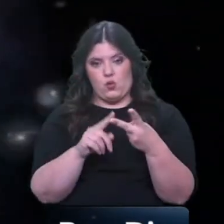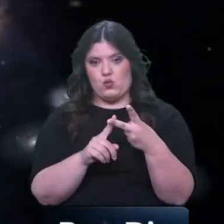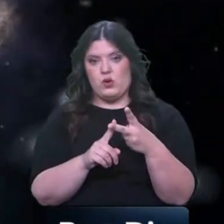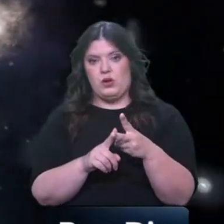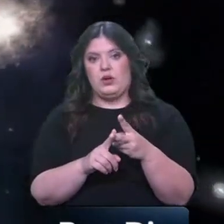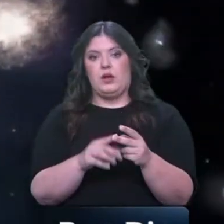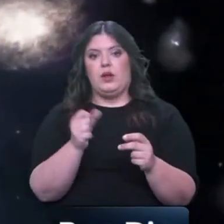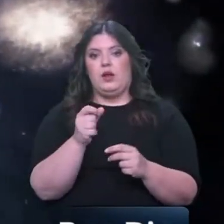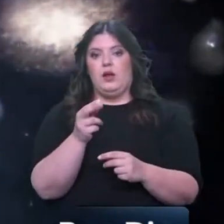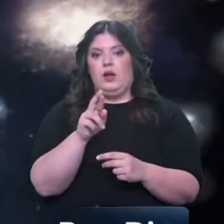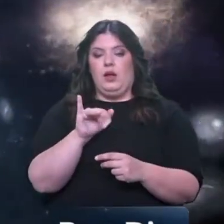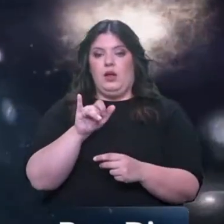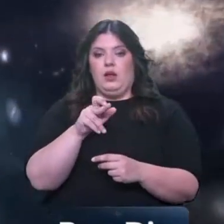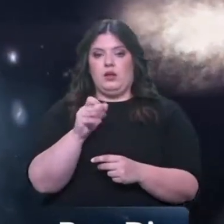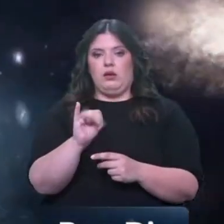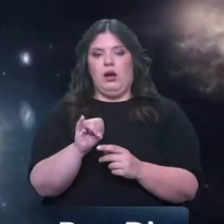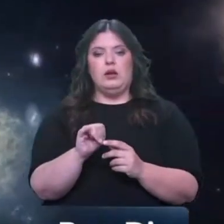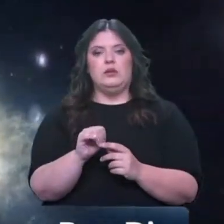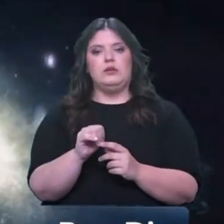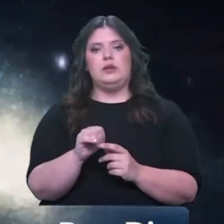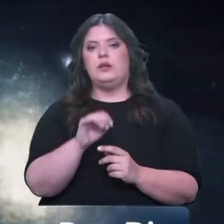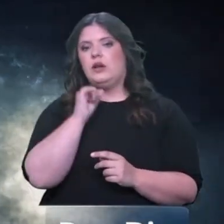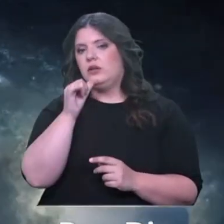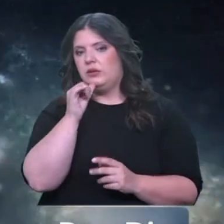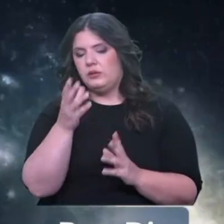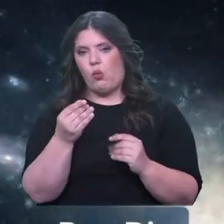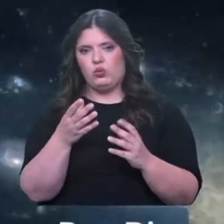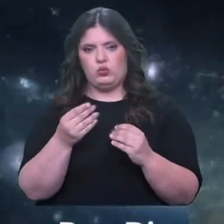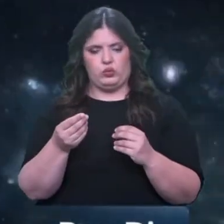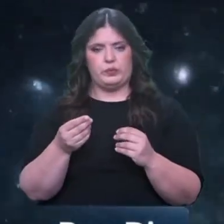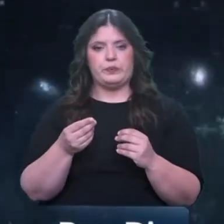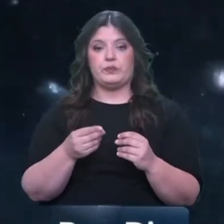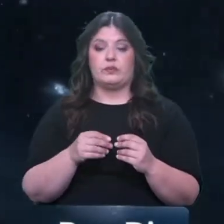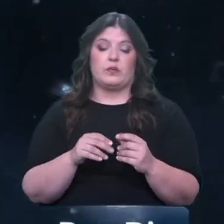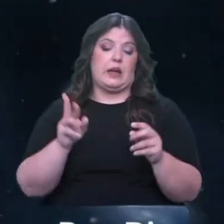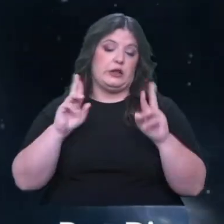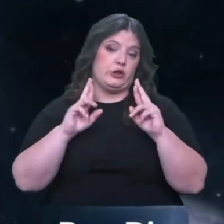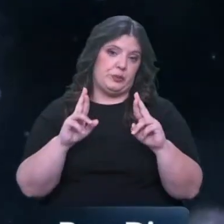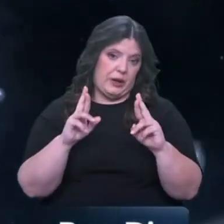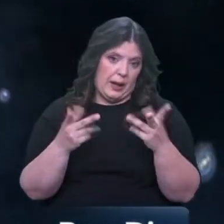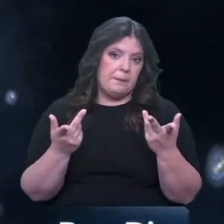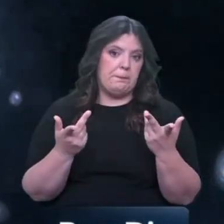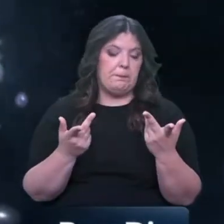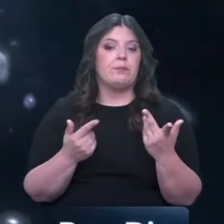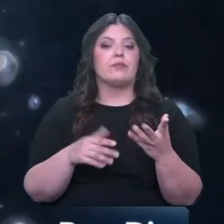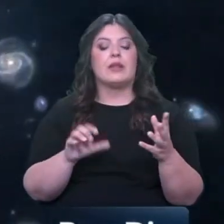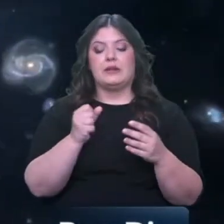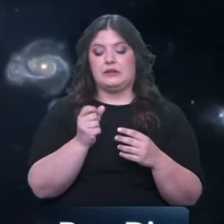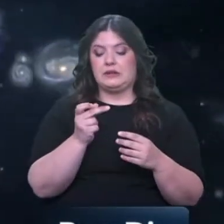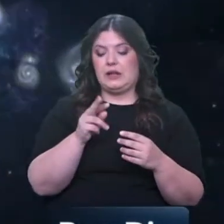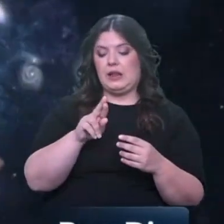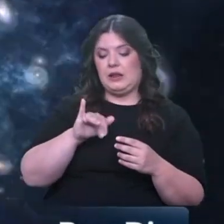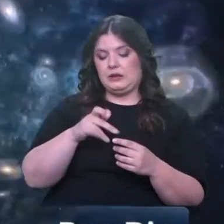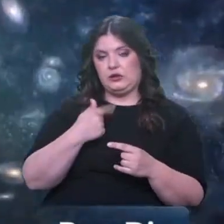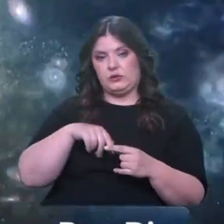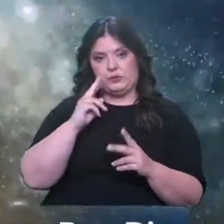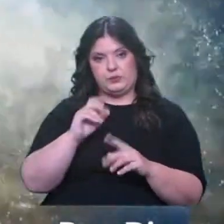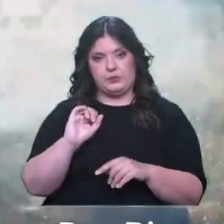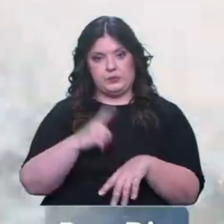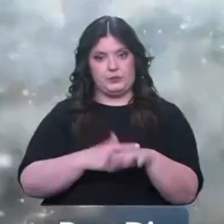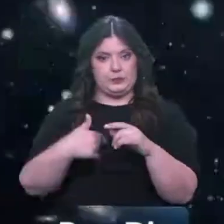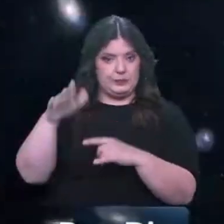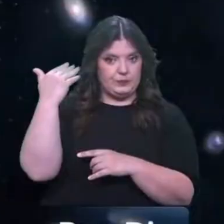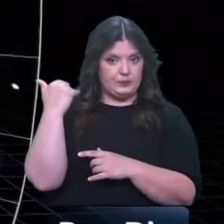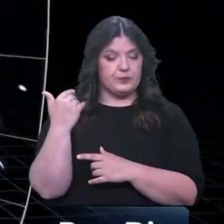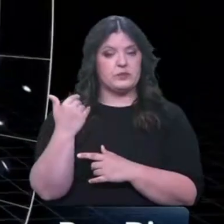entre galáxias era muito mais frequente. E, portanto, seria de esperar que as galáxias que nós encontramos nos primeiros tempos do